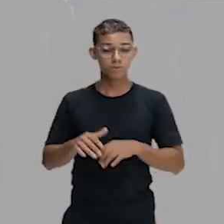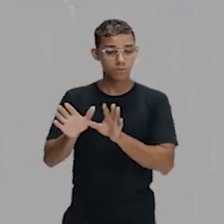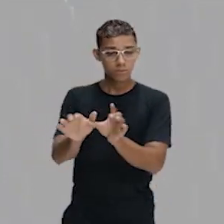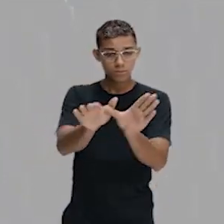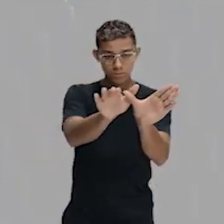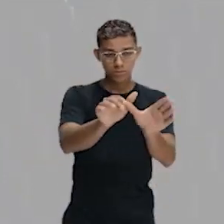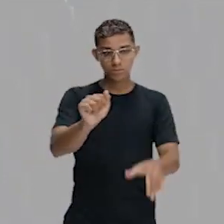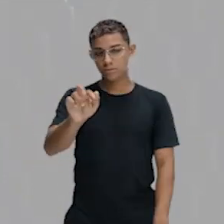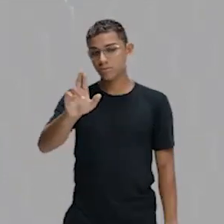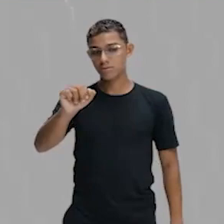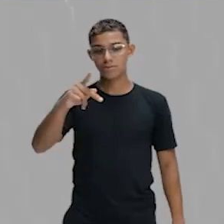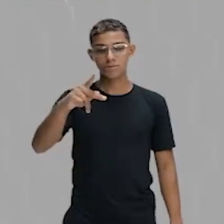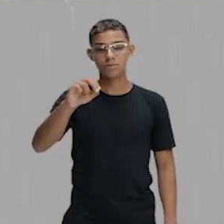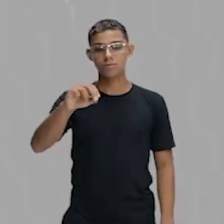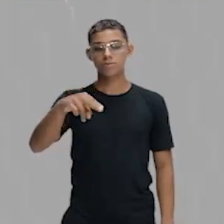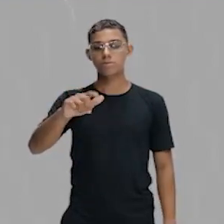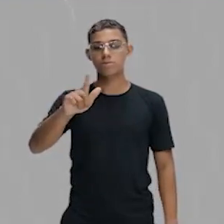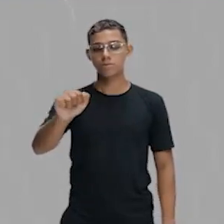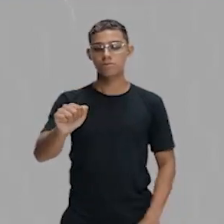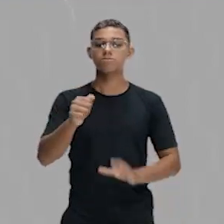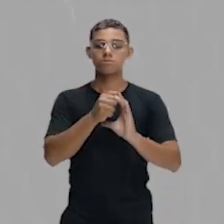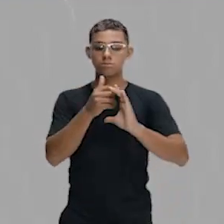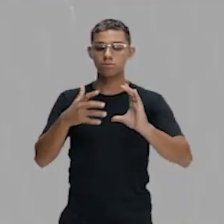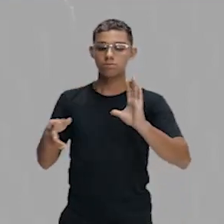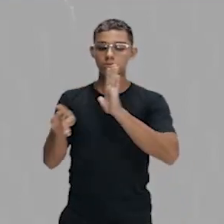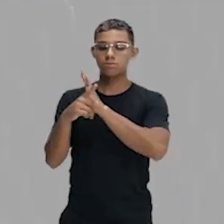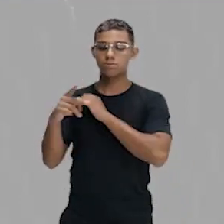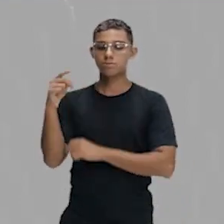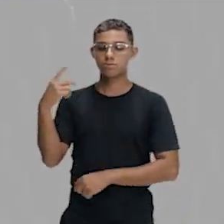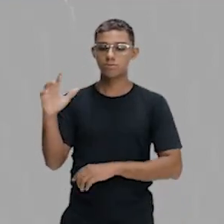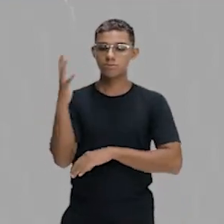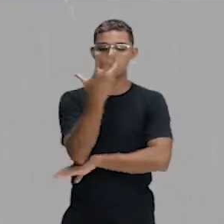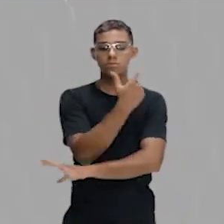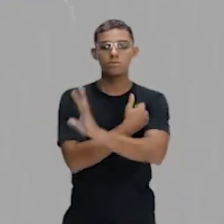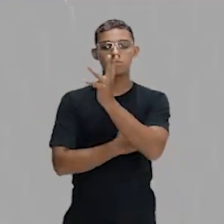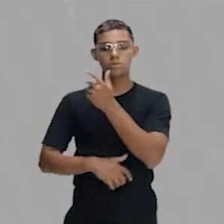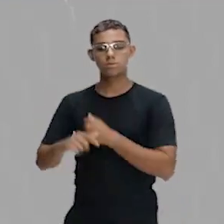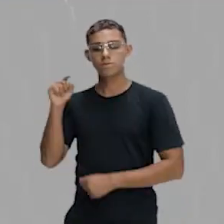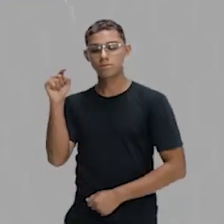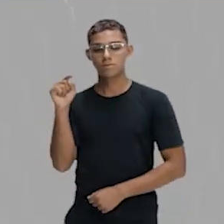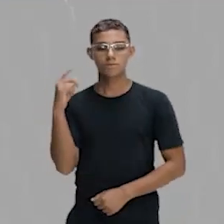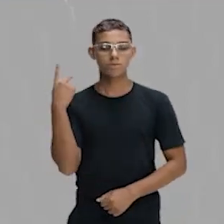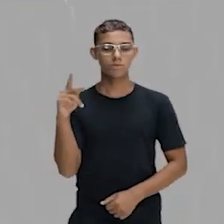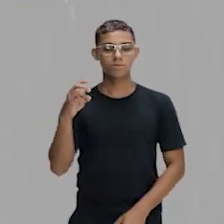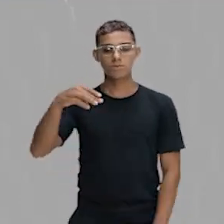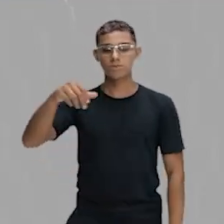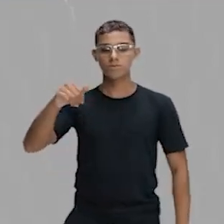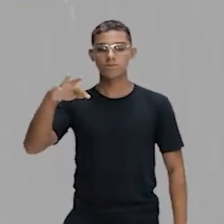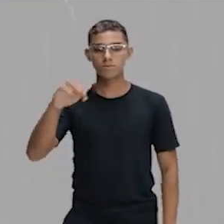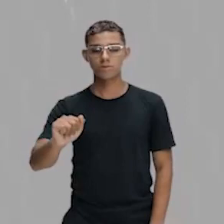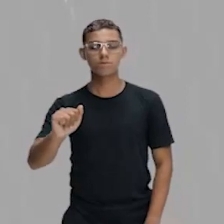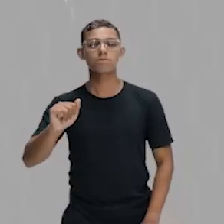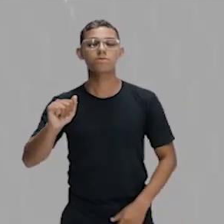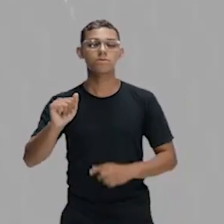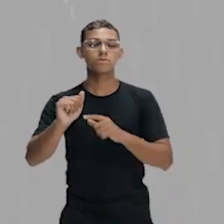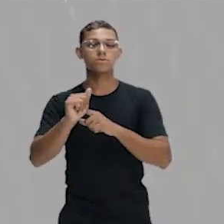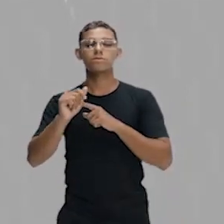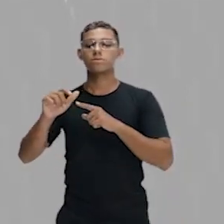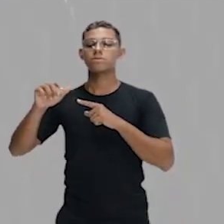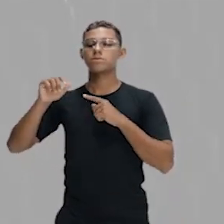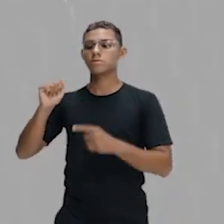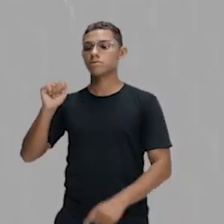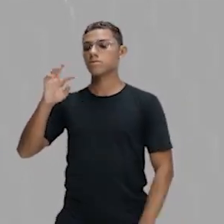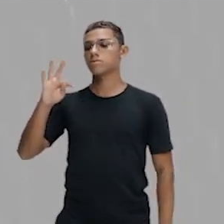araponga, que é um tipo de ave muito característica da floresta, no caso da Mata Atlântica. Inclusive, os